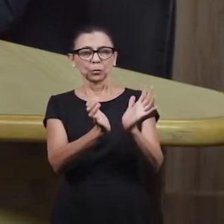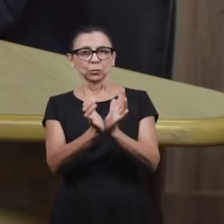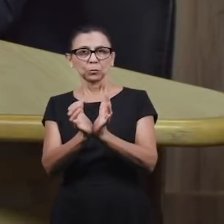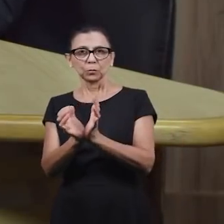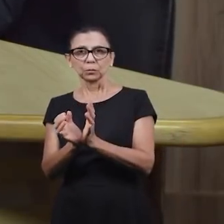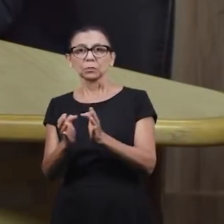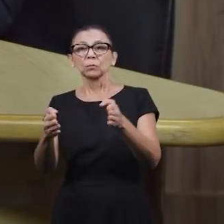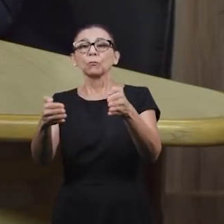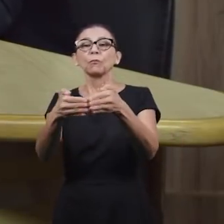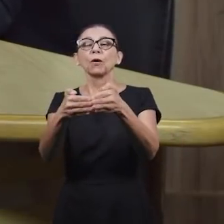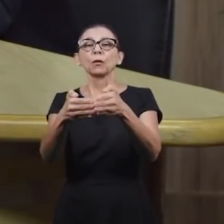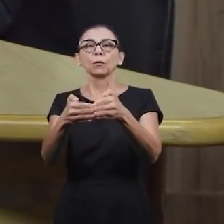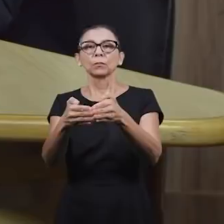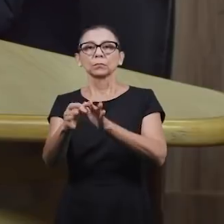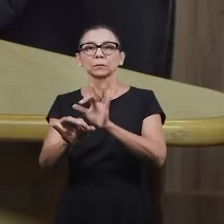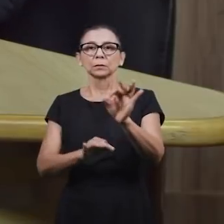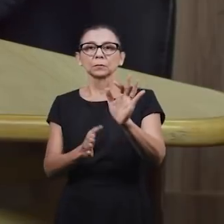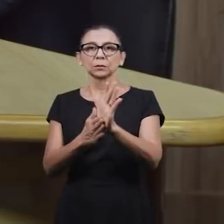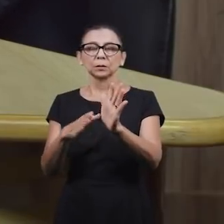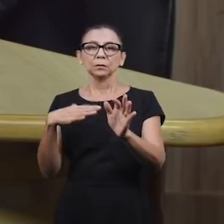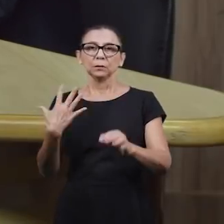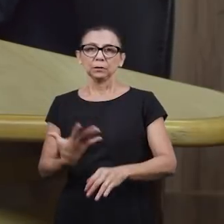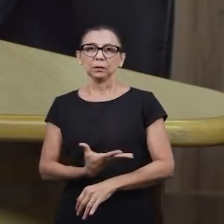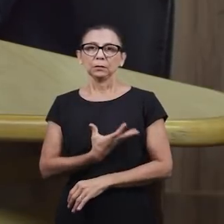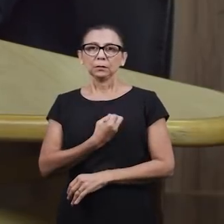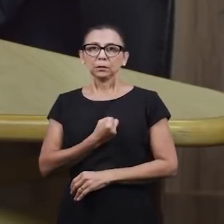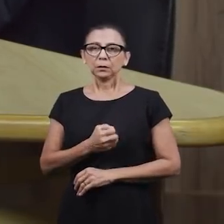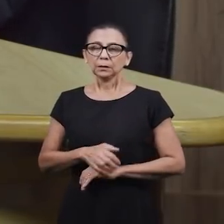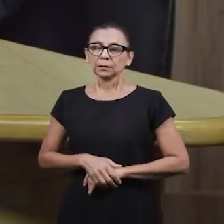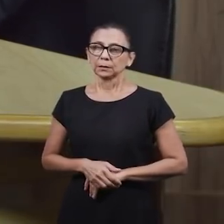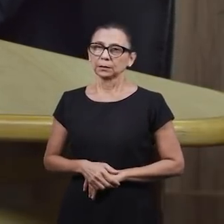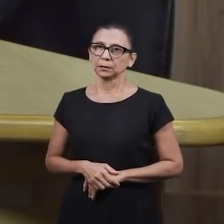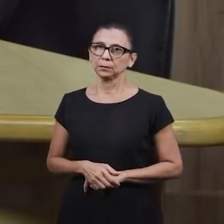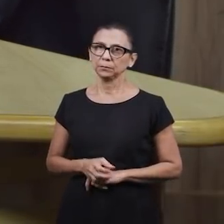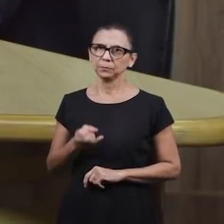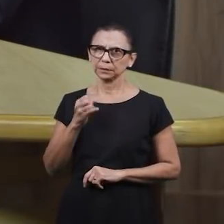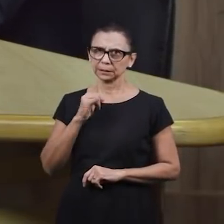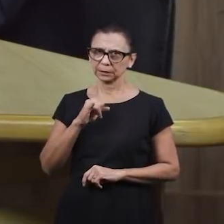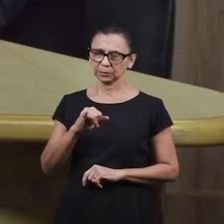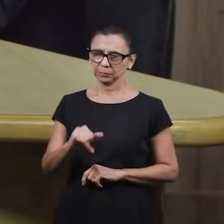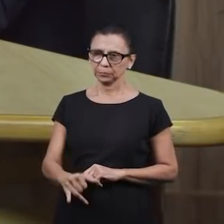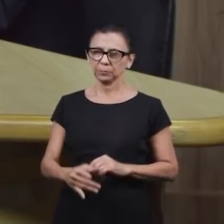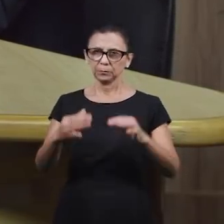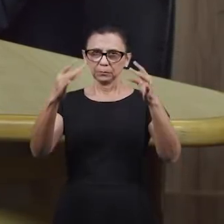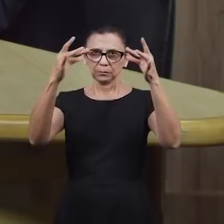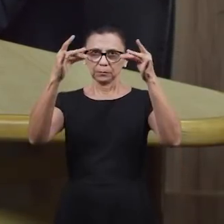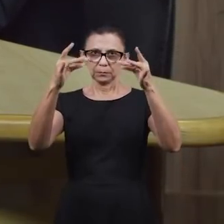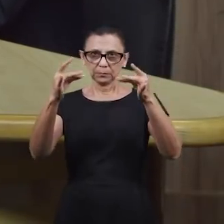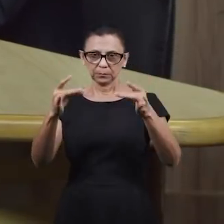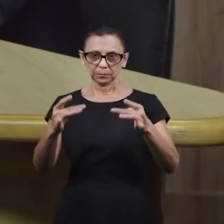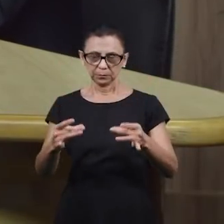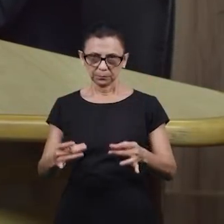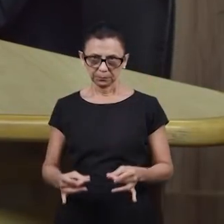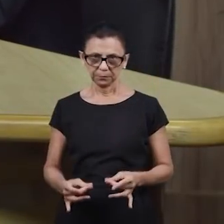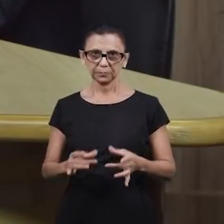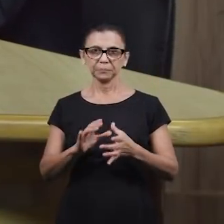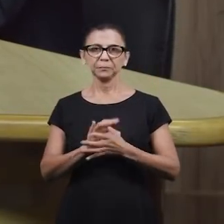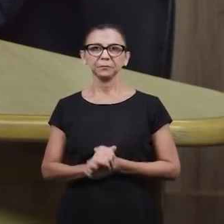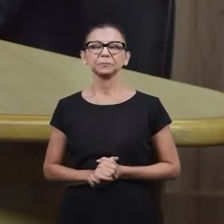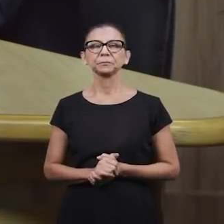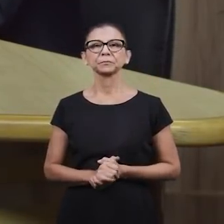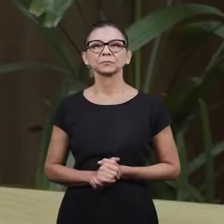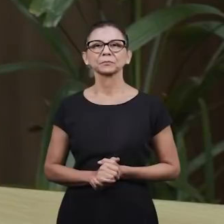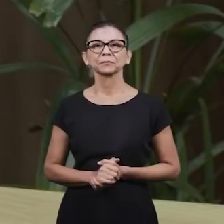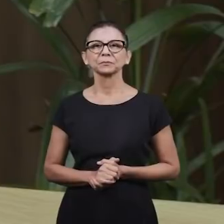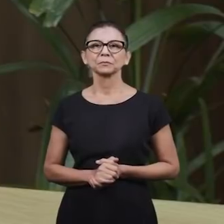quem esse projeto é direcionado? Sim. Olha, se nós pudéssemos fazer uma abordagem bem prática e bem simples, nós podíamos dizer